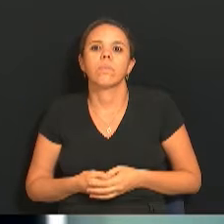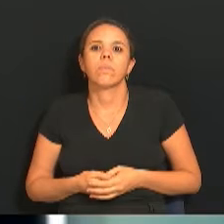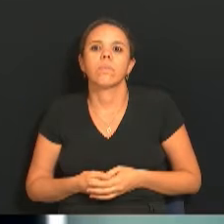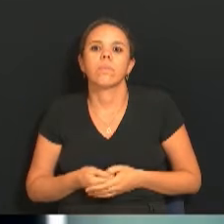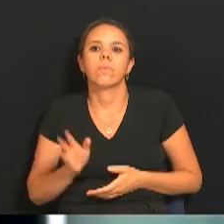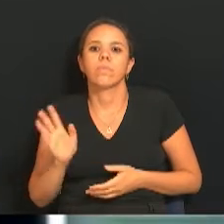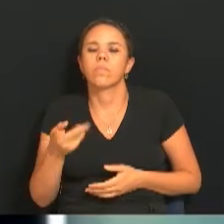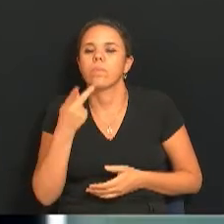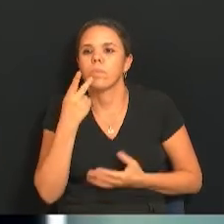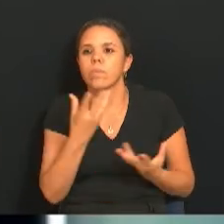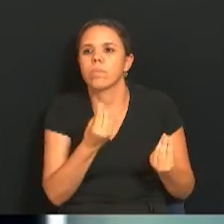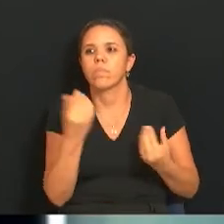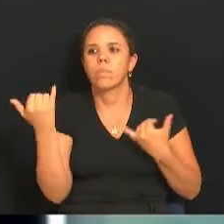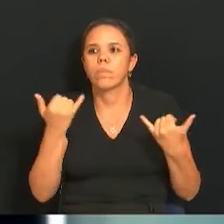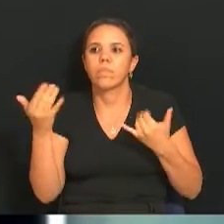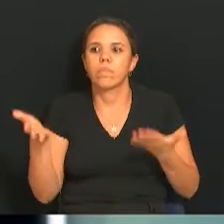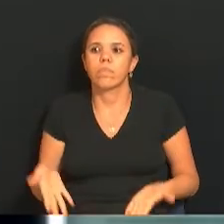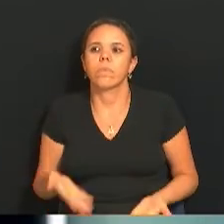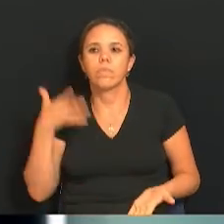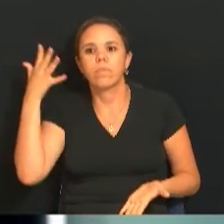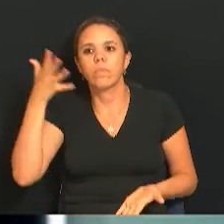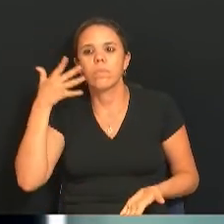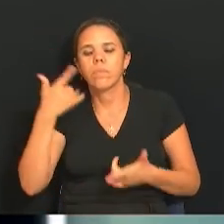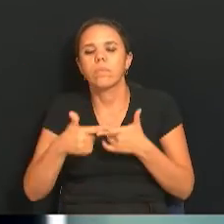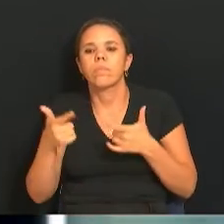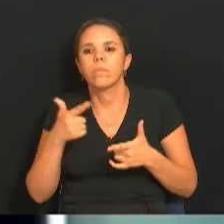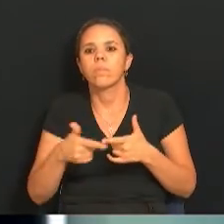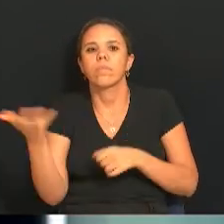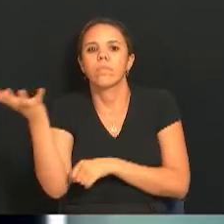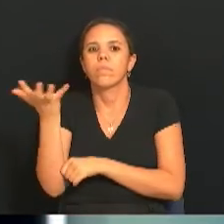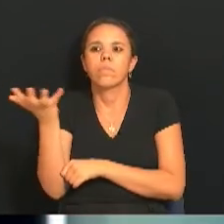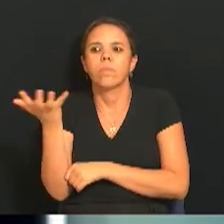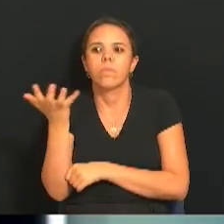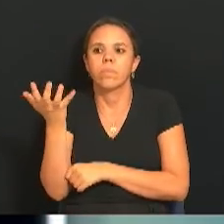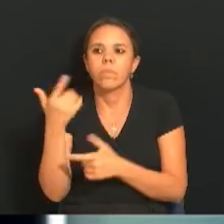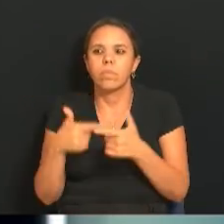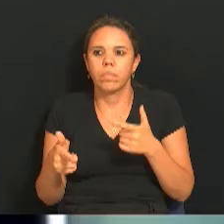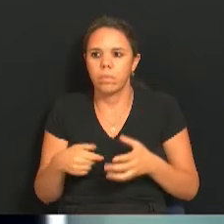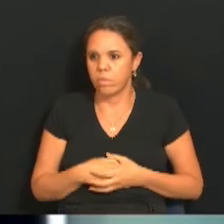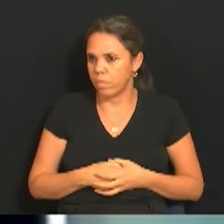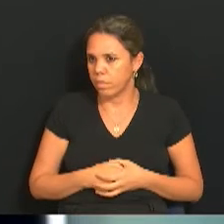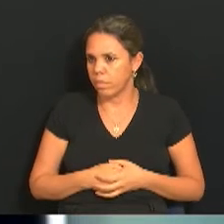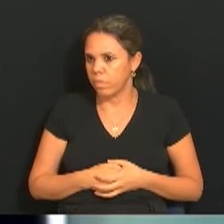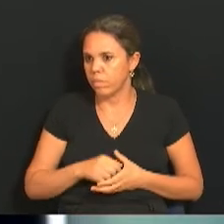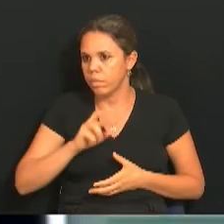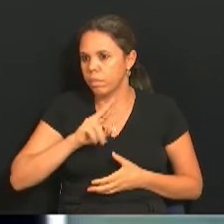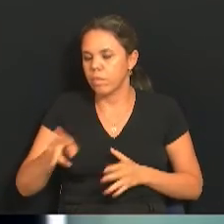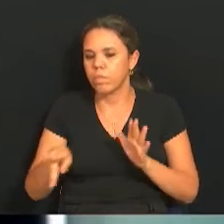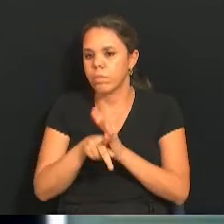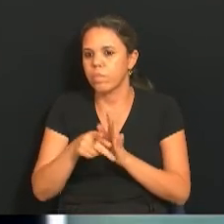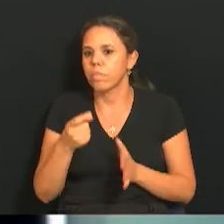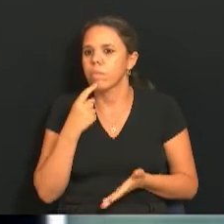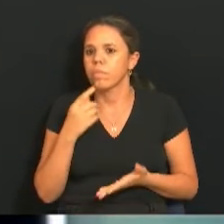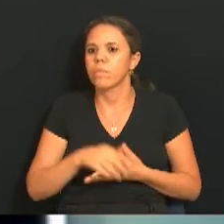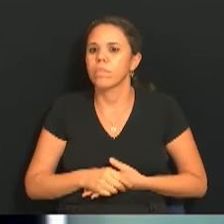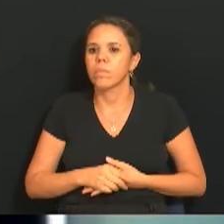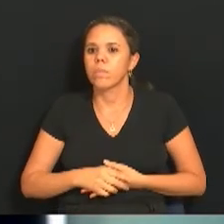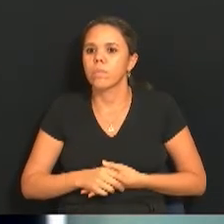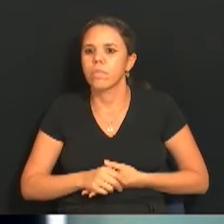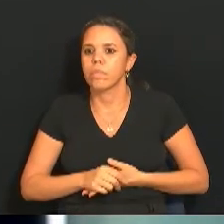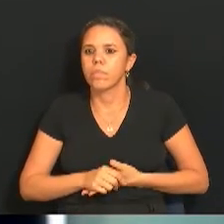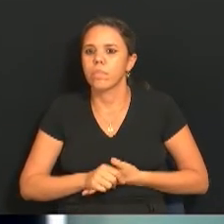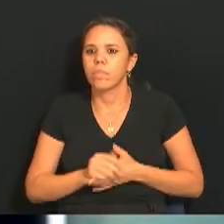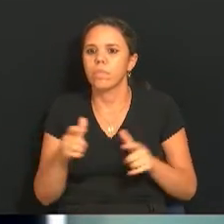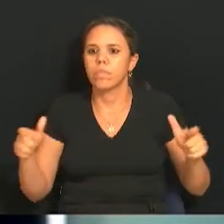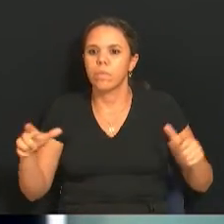por muitos, né, esse problema do morador de rua é uma situação que não é exclusiva de Campinas, né, que todas as grandes